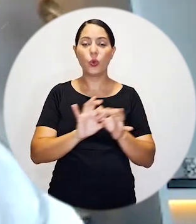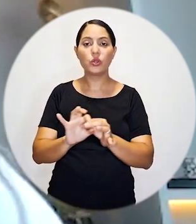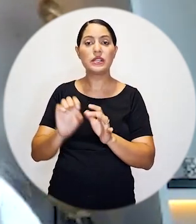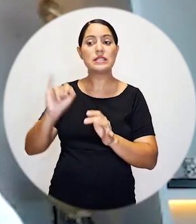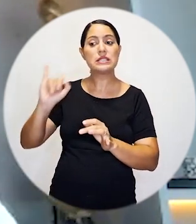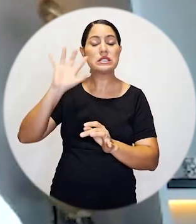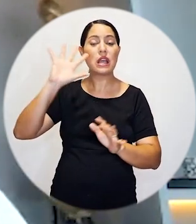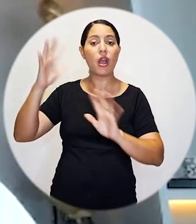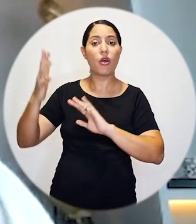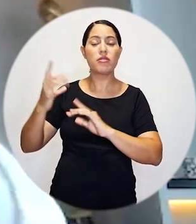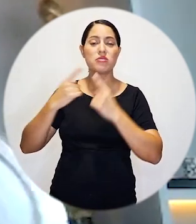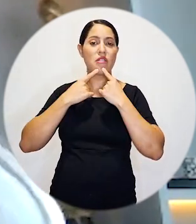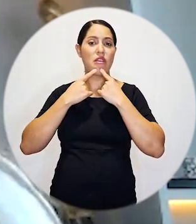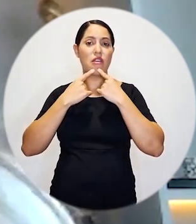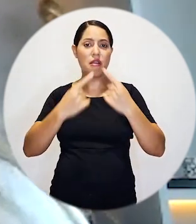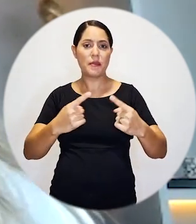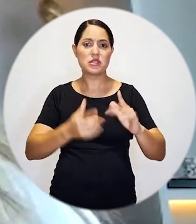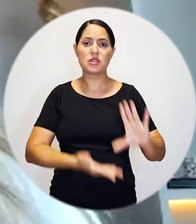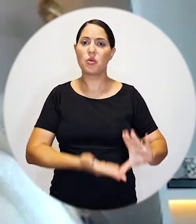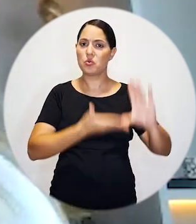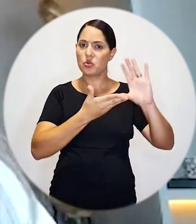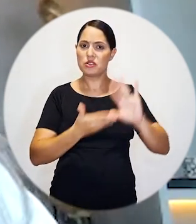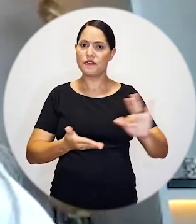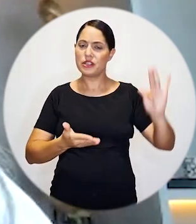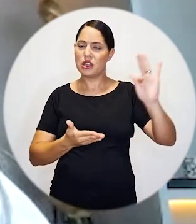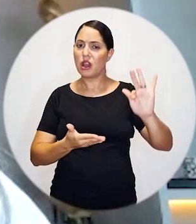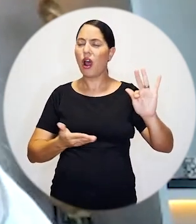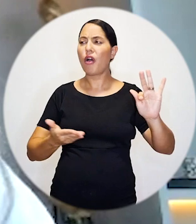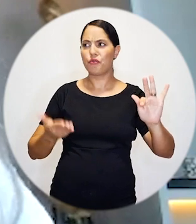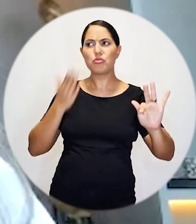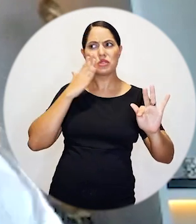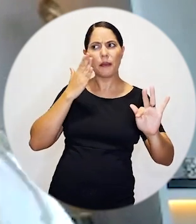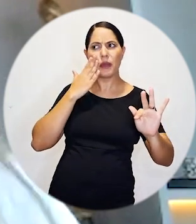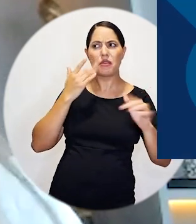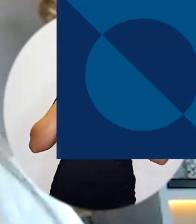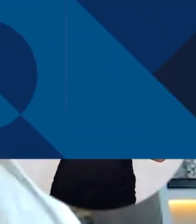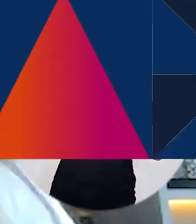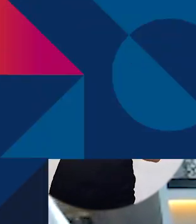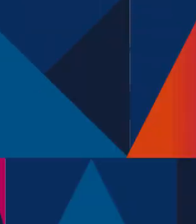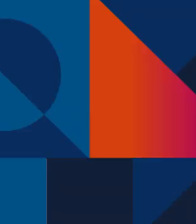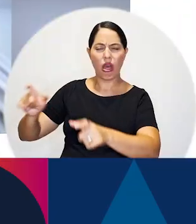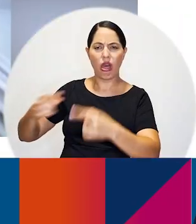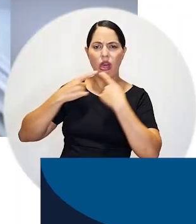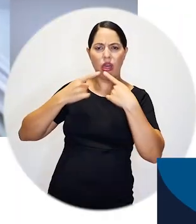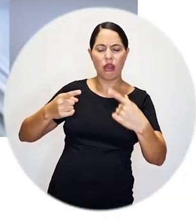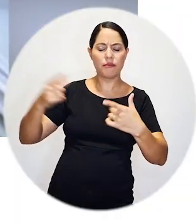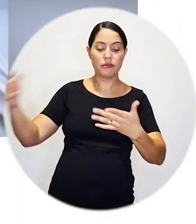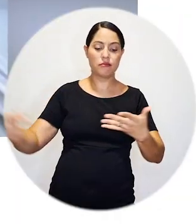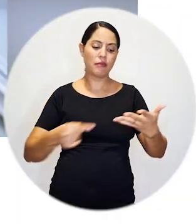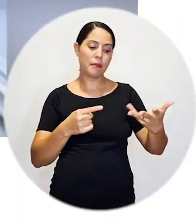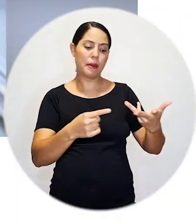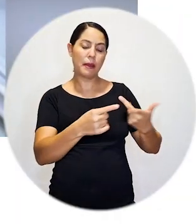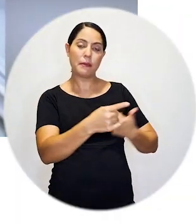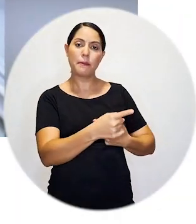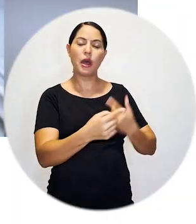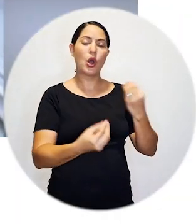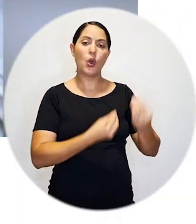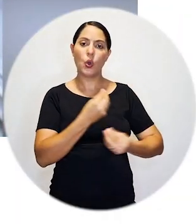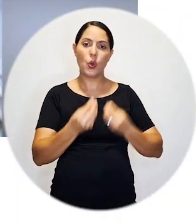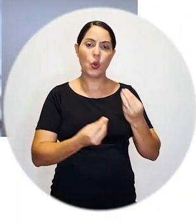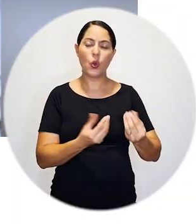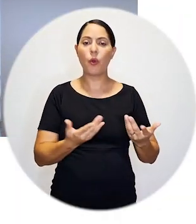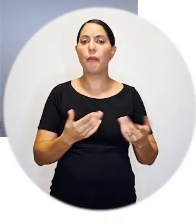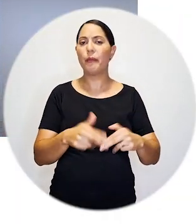de reclamações que chegam ao Conselho Federal, e aí essas reclamações é de cunho